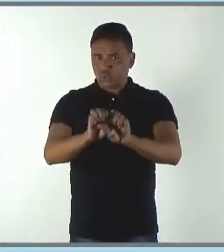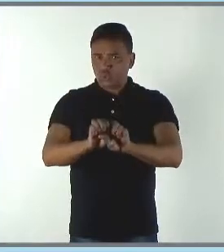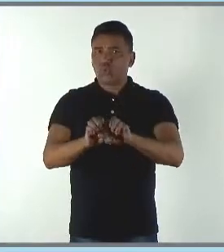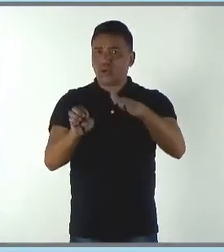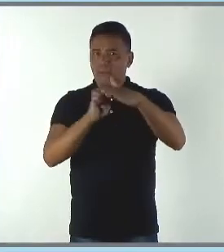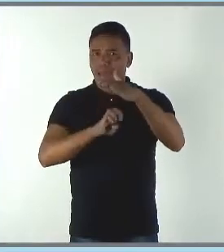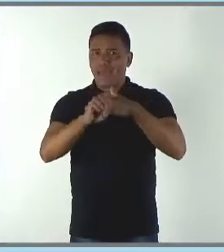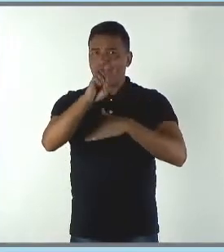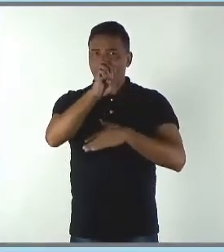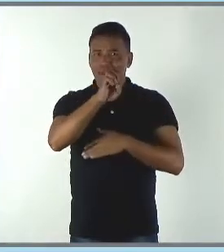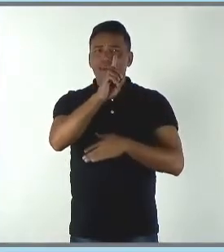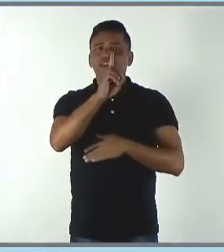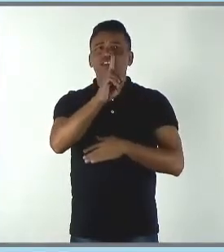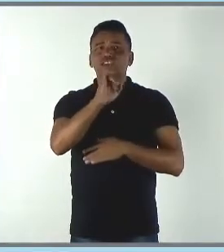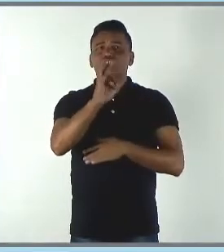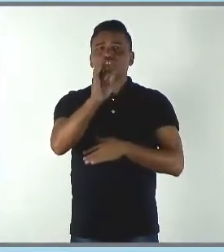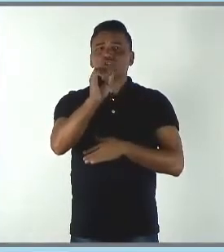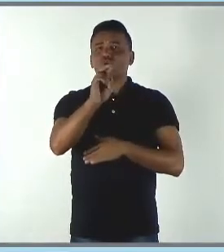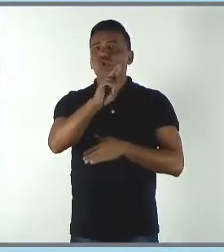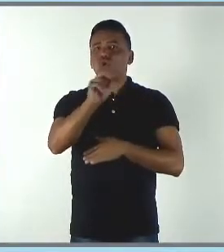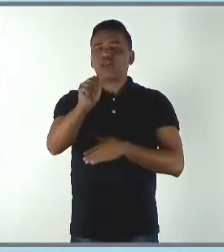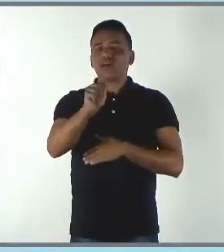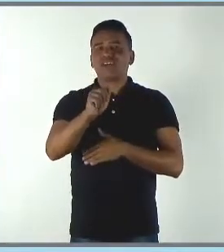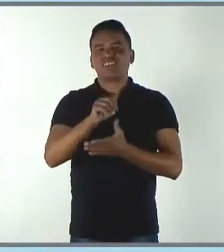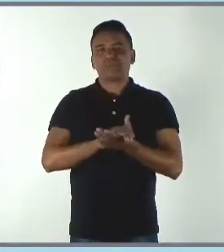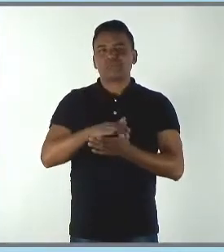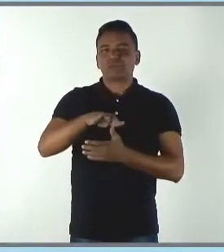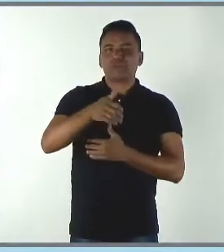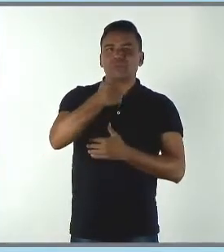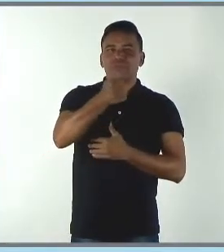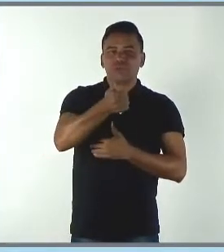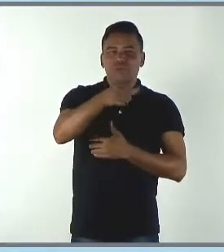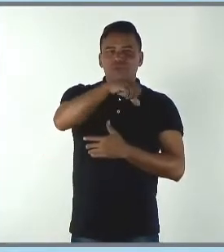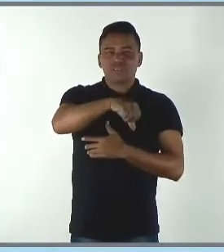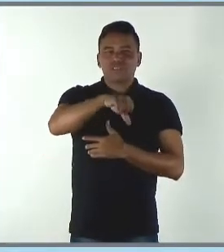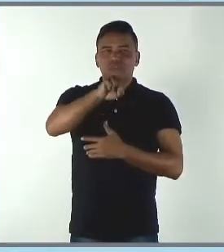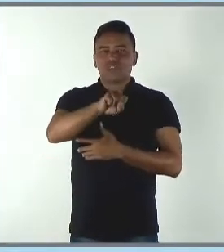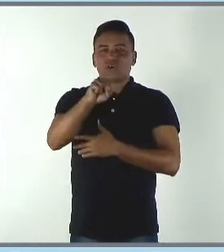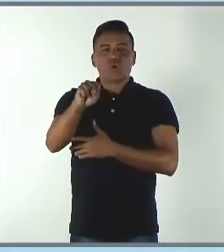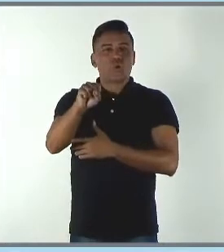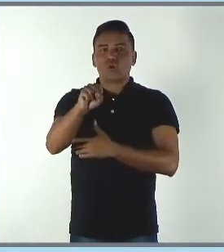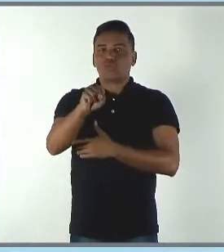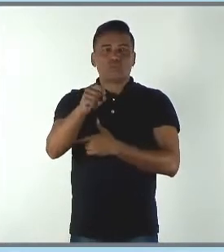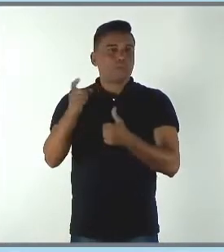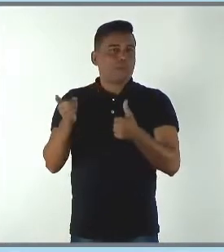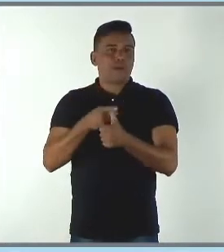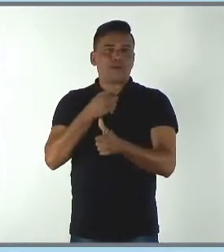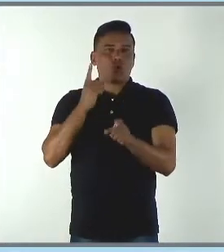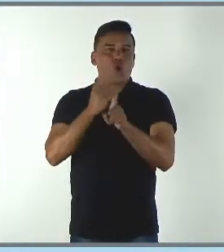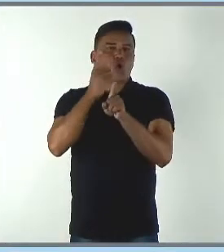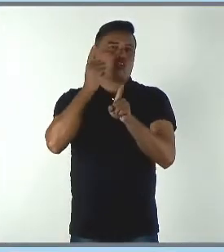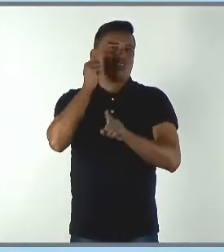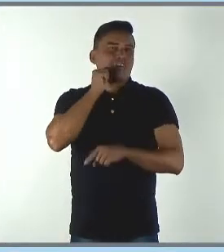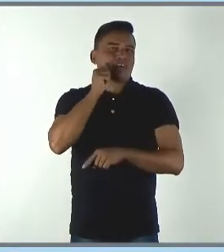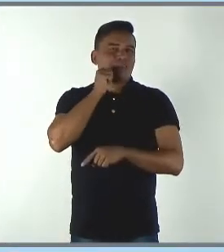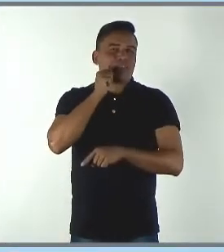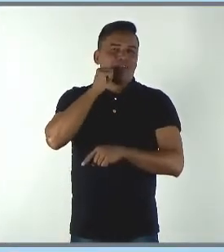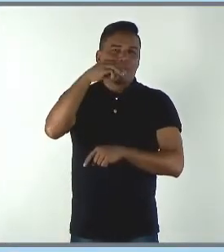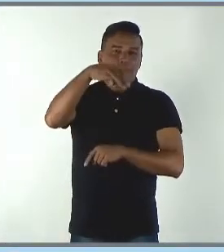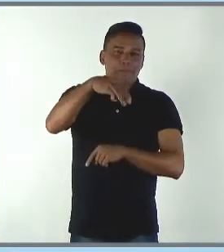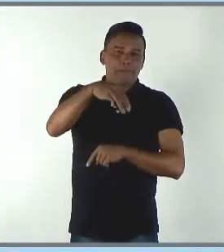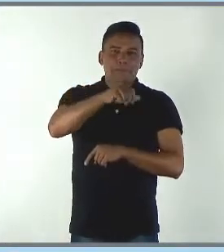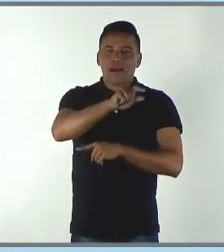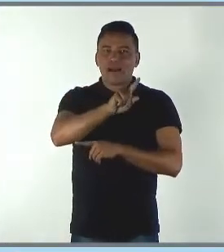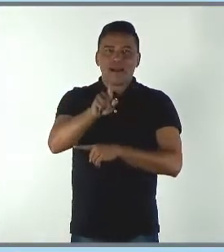contato exatamente em 1988, quando eu conheço a Masa, tenho um primeiro encontro com ela, e depois nós vamos conversar